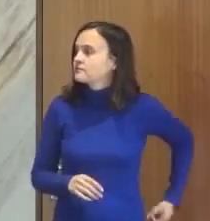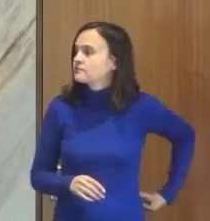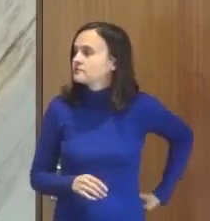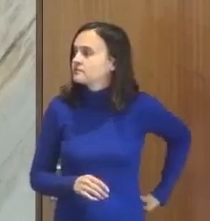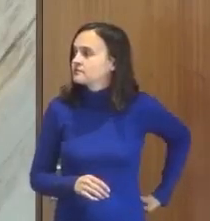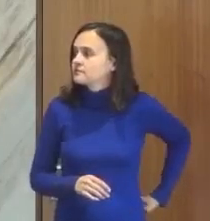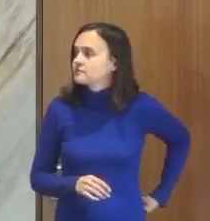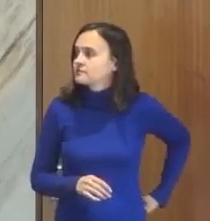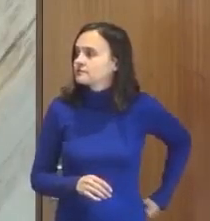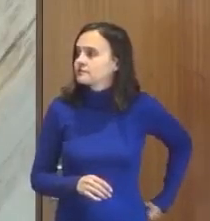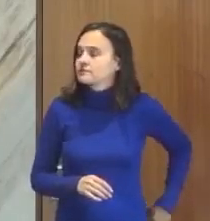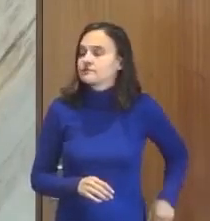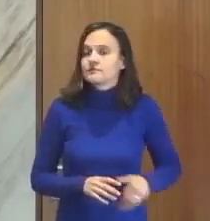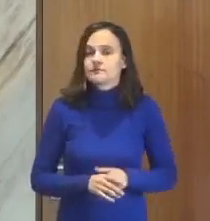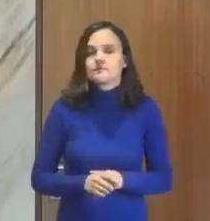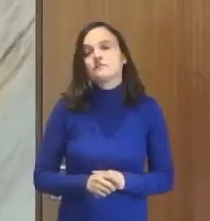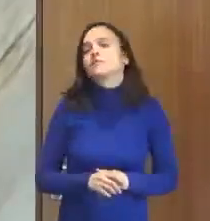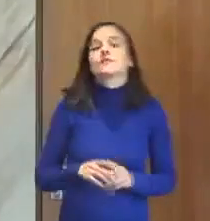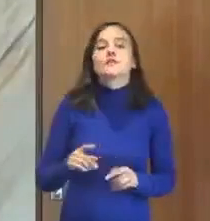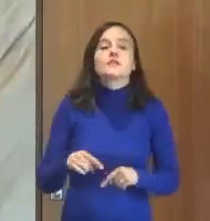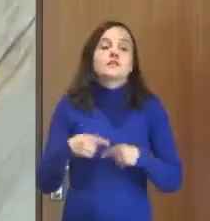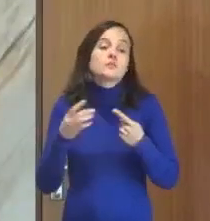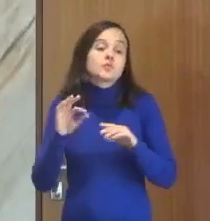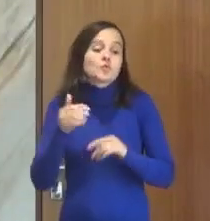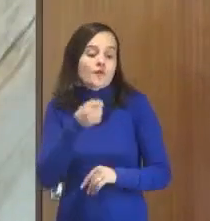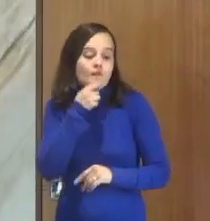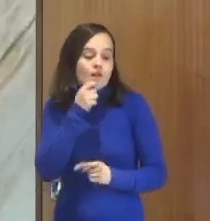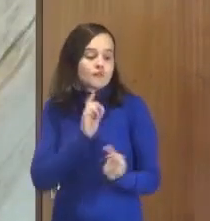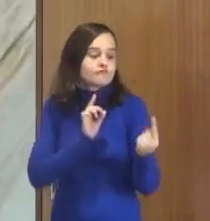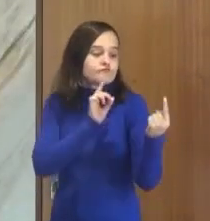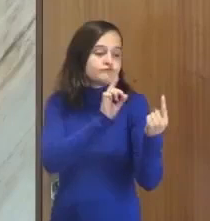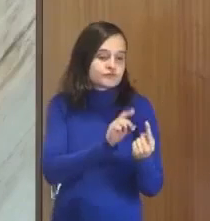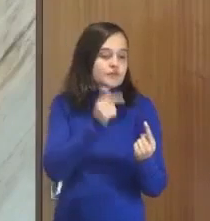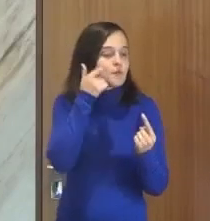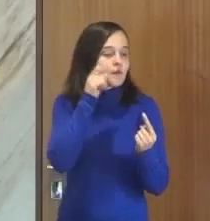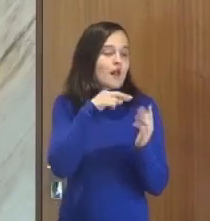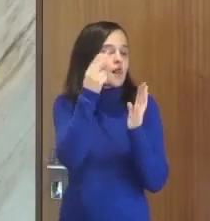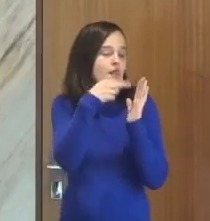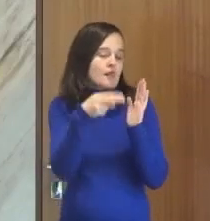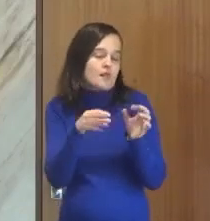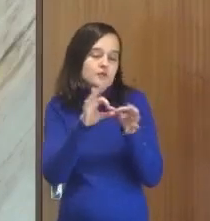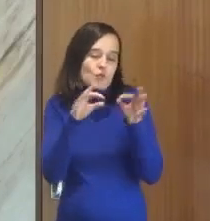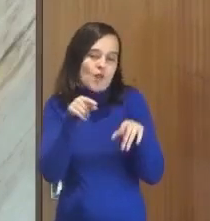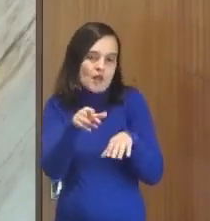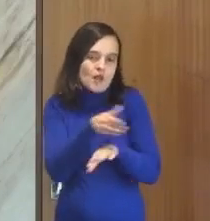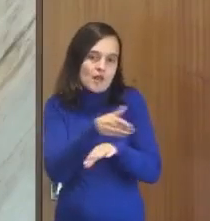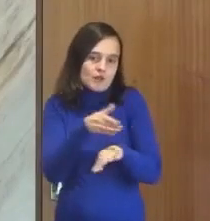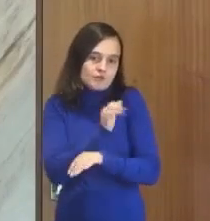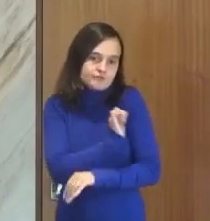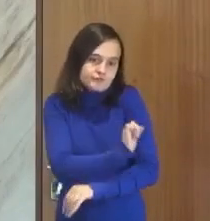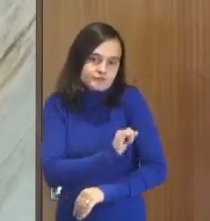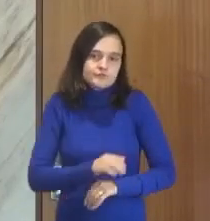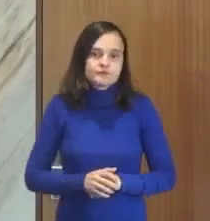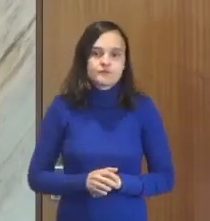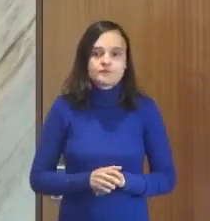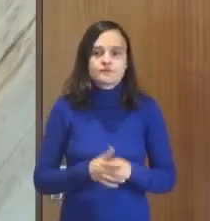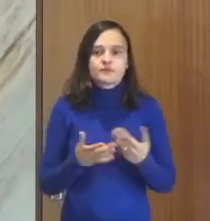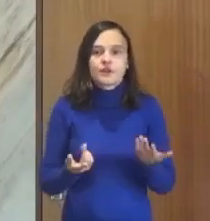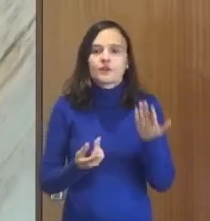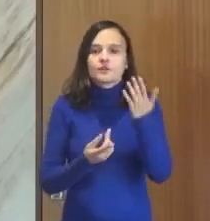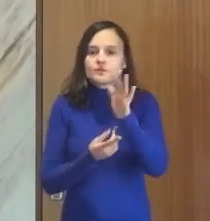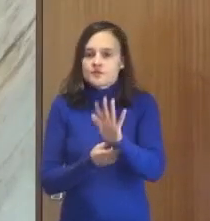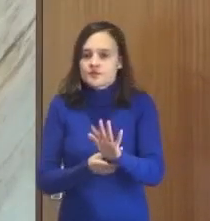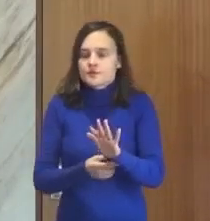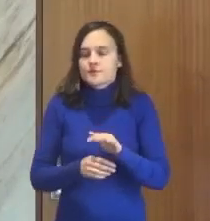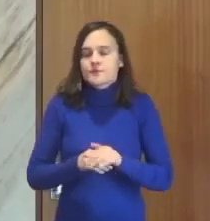a parte em que se dirige ao leitor, como também uso à época, em que ele termina, por exemplo, dizendo